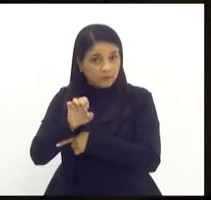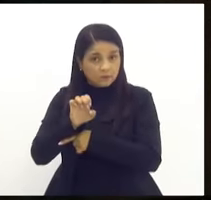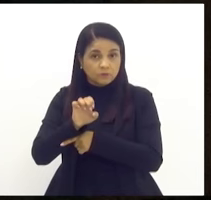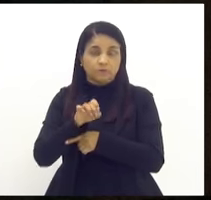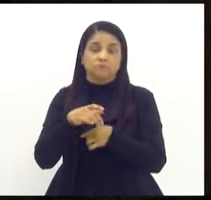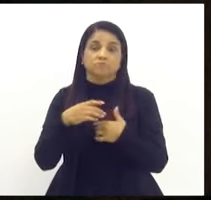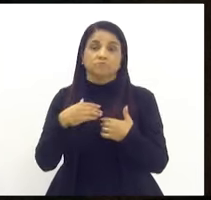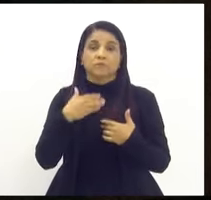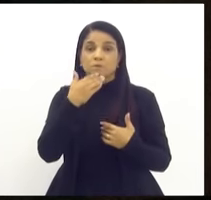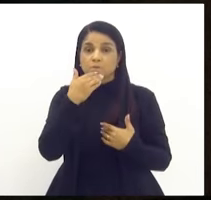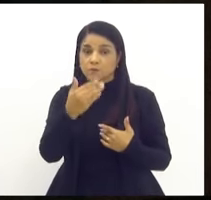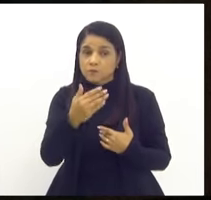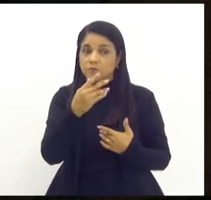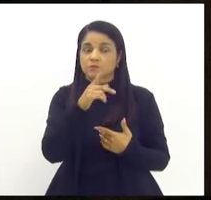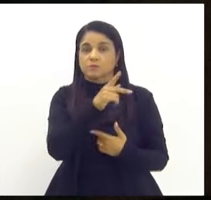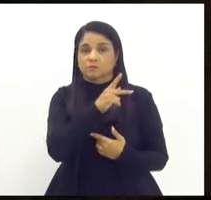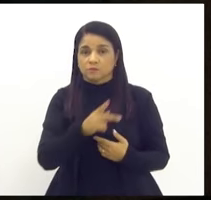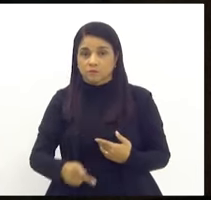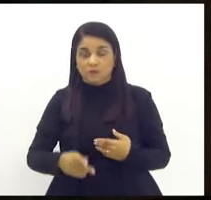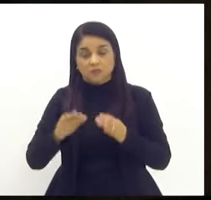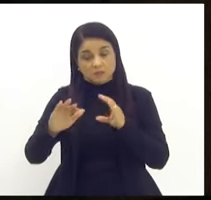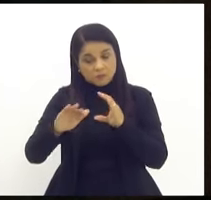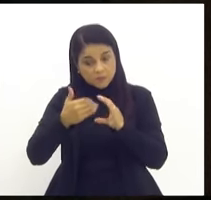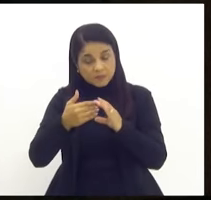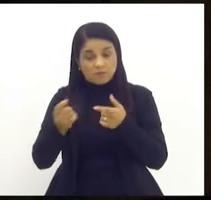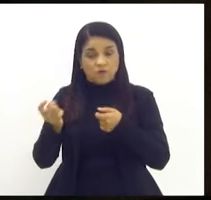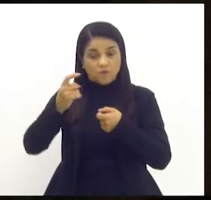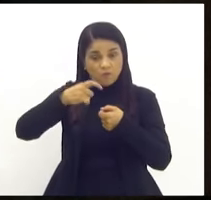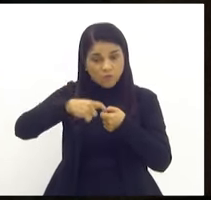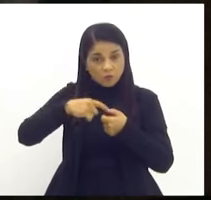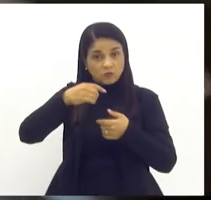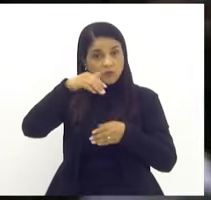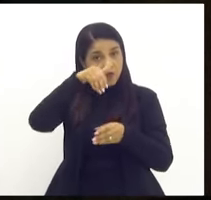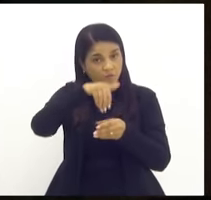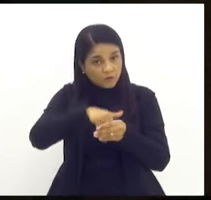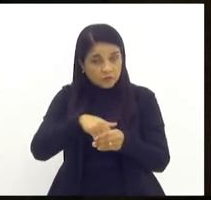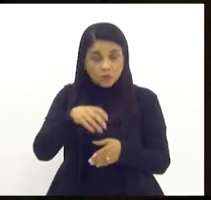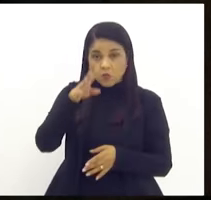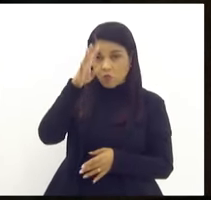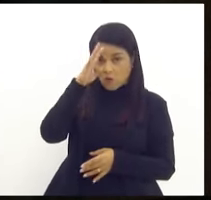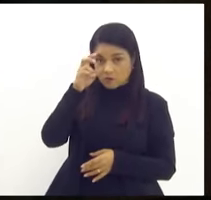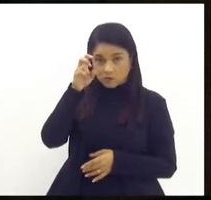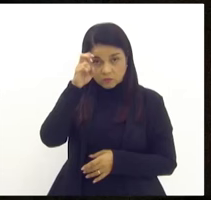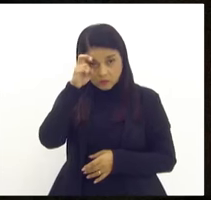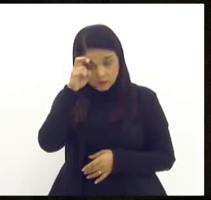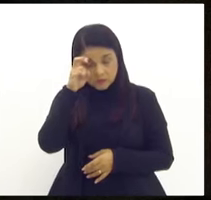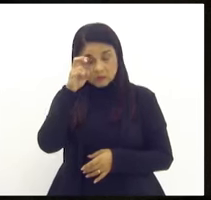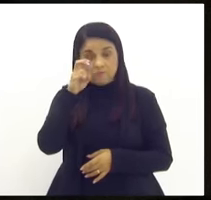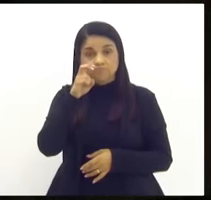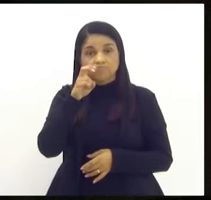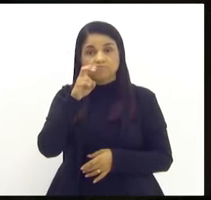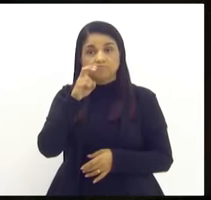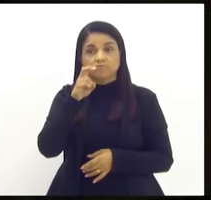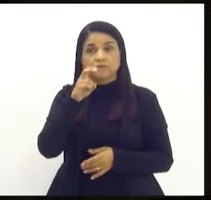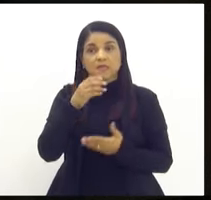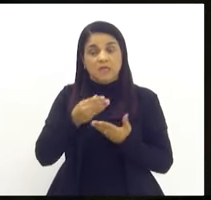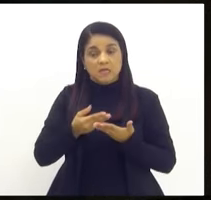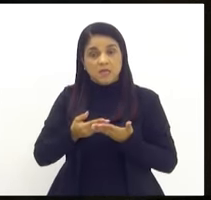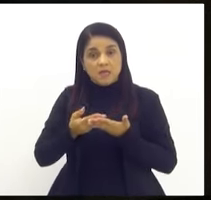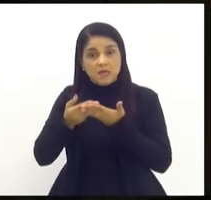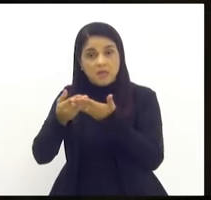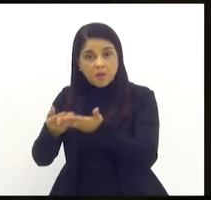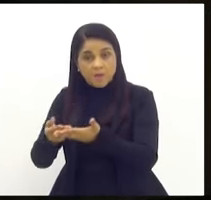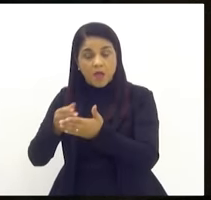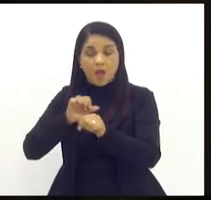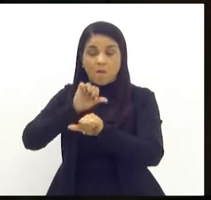excelência caso essas mensagens retornem pra votação na quarta ou quinta que a gente possa encaminhar a mudança da